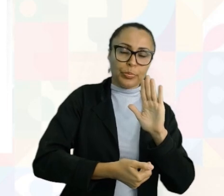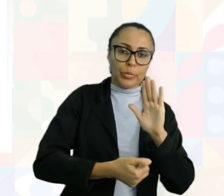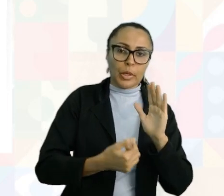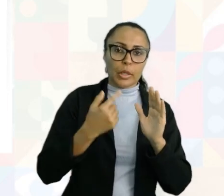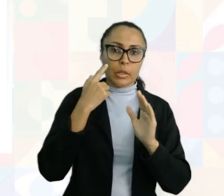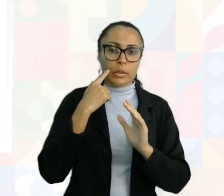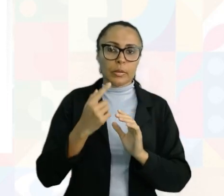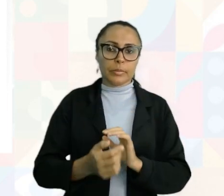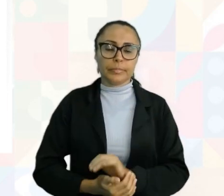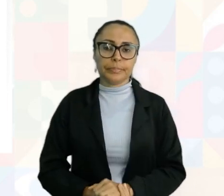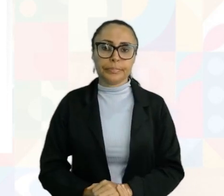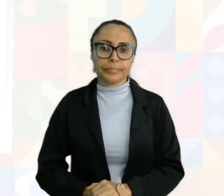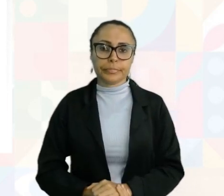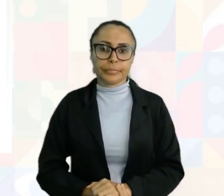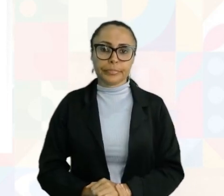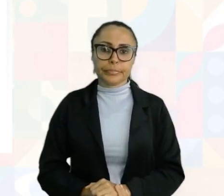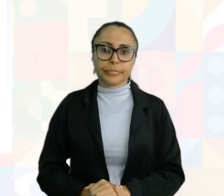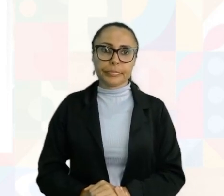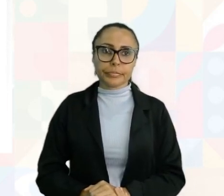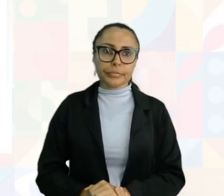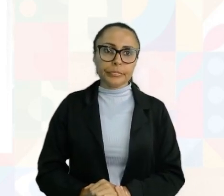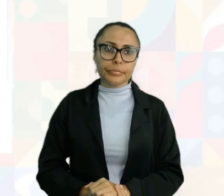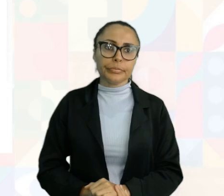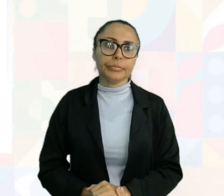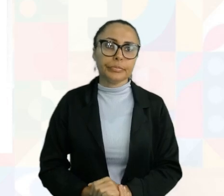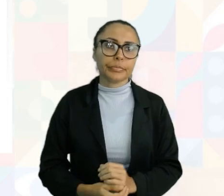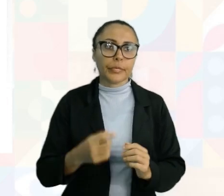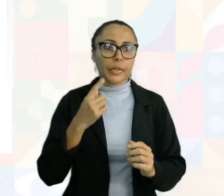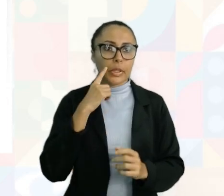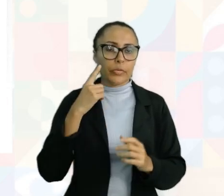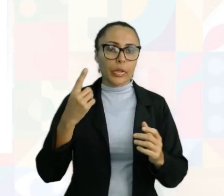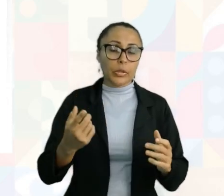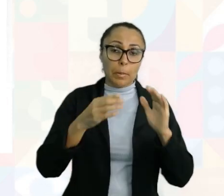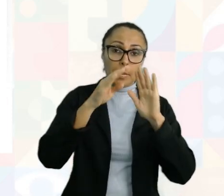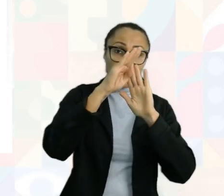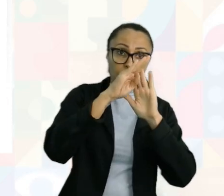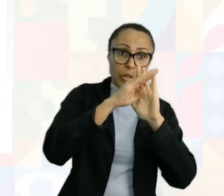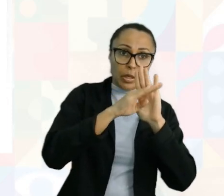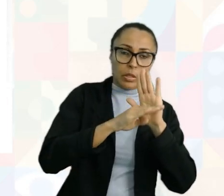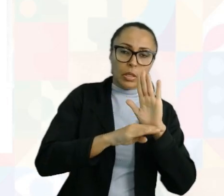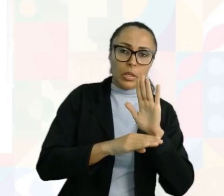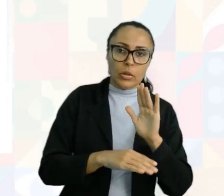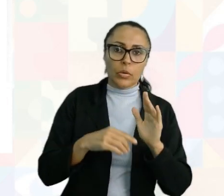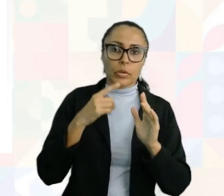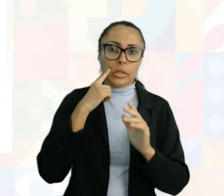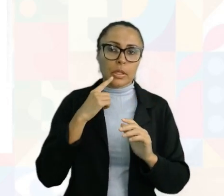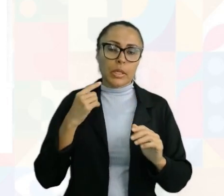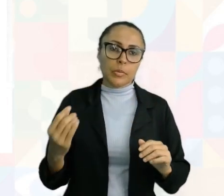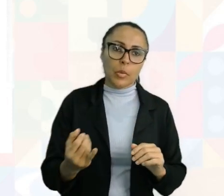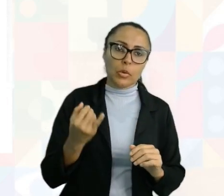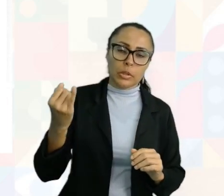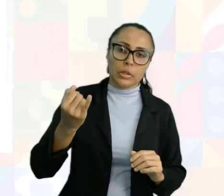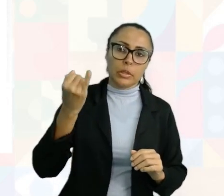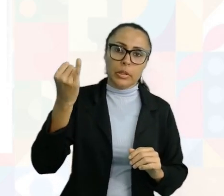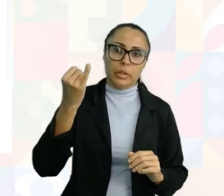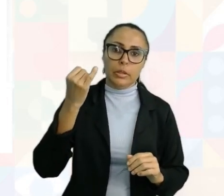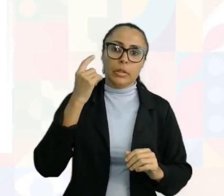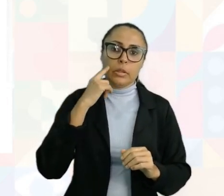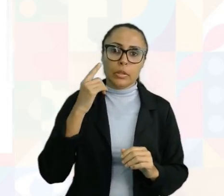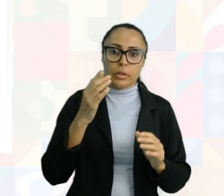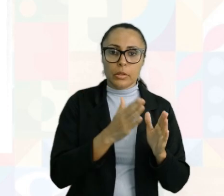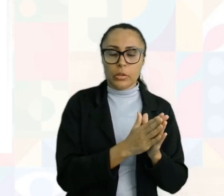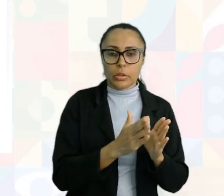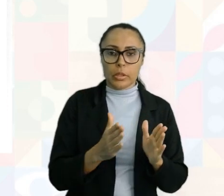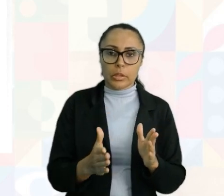seja executado, né? E a questão da planificação, a planificação dos sólidos, que é crucial tanto na questão